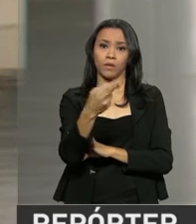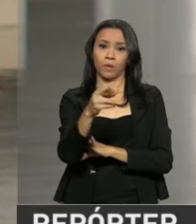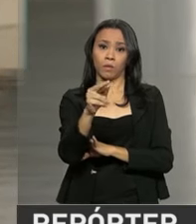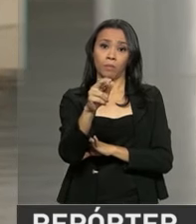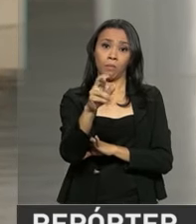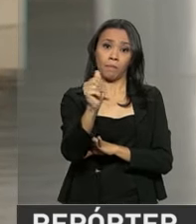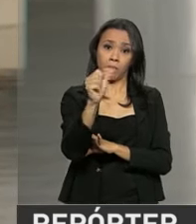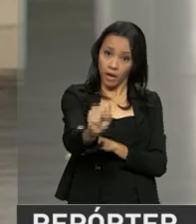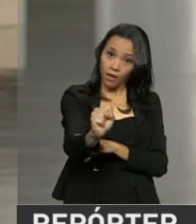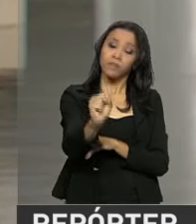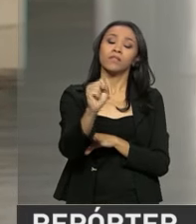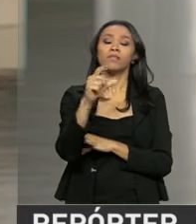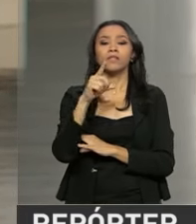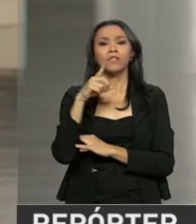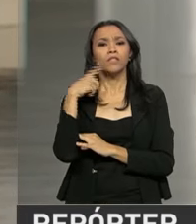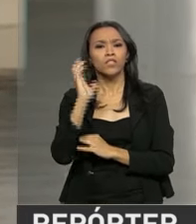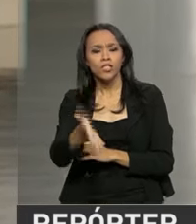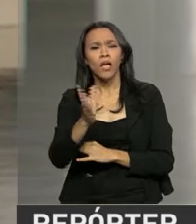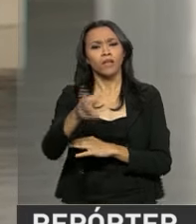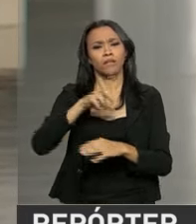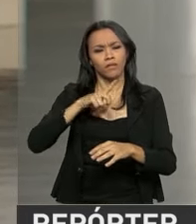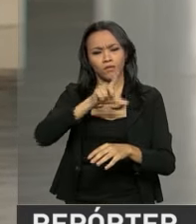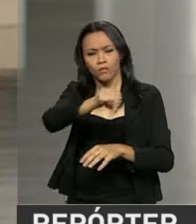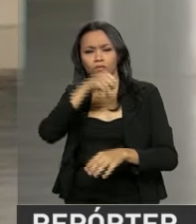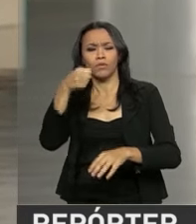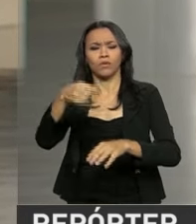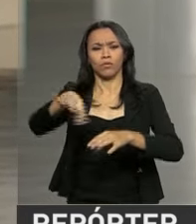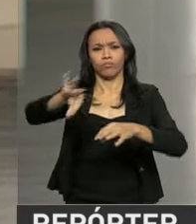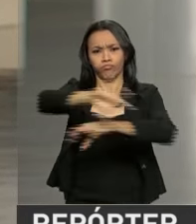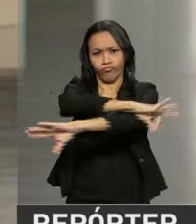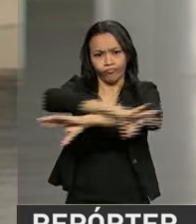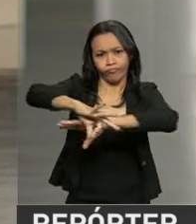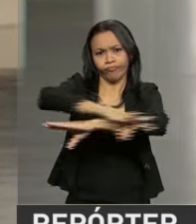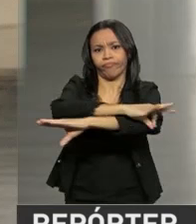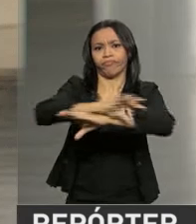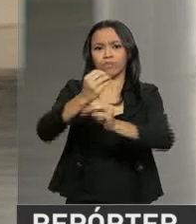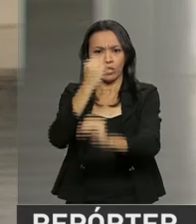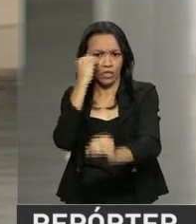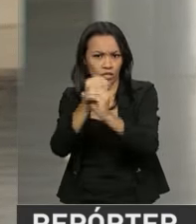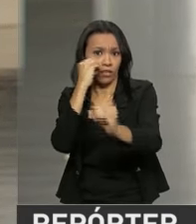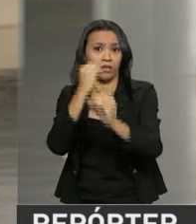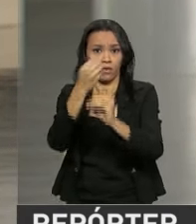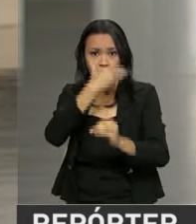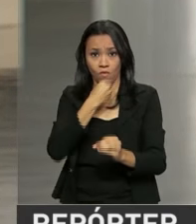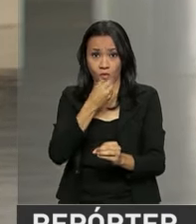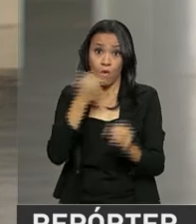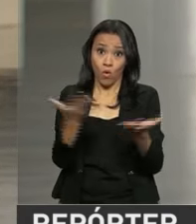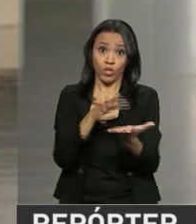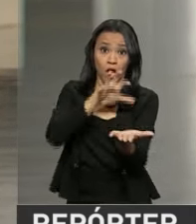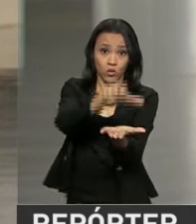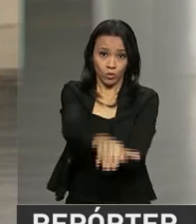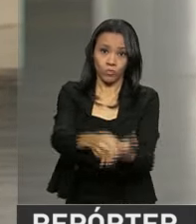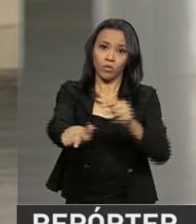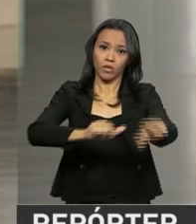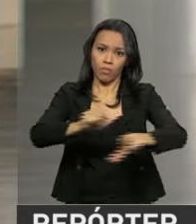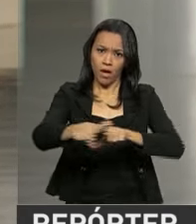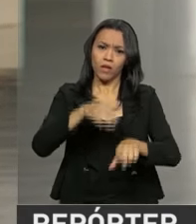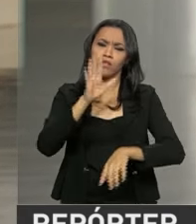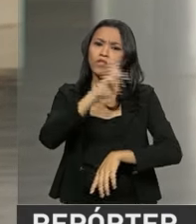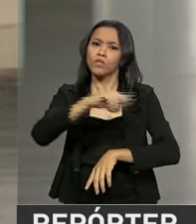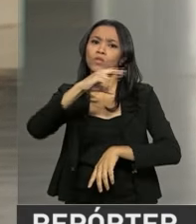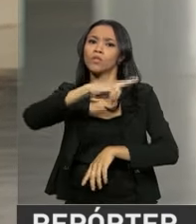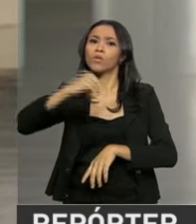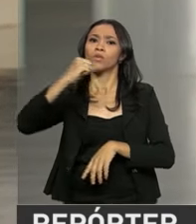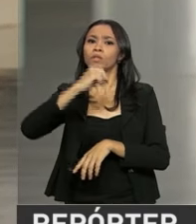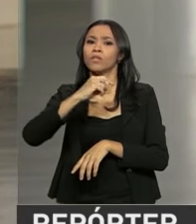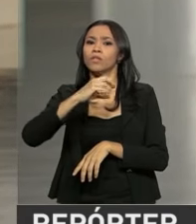empresa. Engenheiro e ex-ministro no governo Fernando Henrique Cardoso, Pedro Parente assume o cargo a partir de hoje e também foi nomeado para o